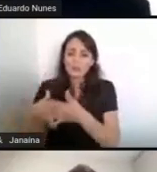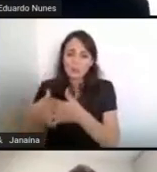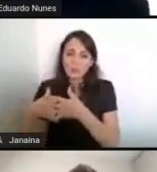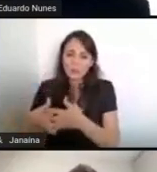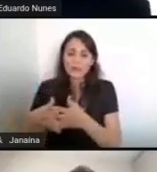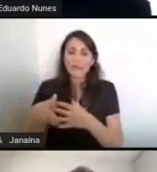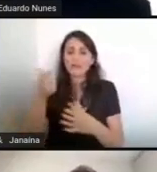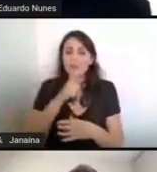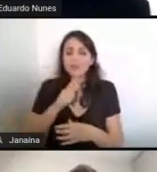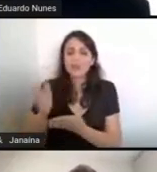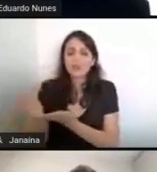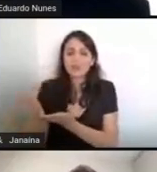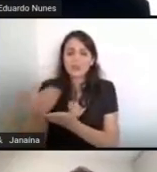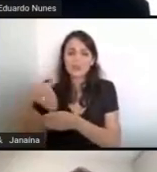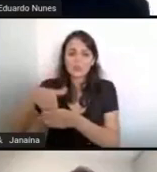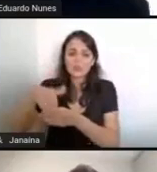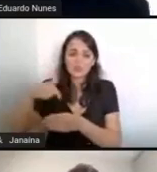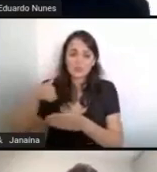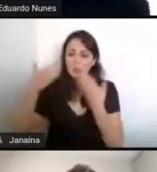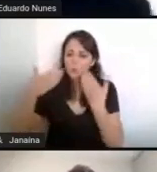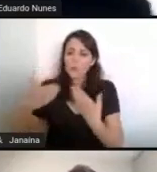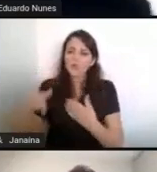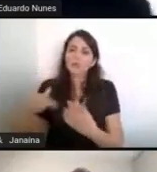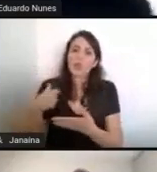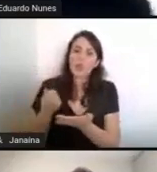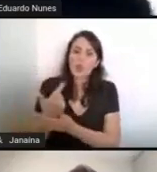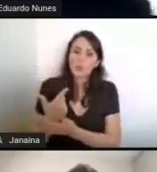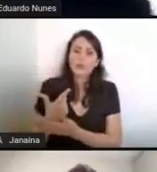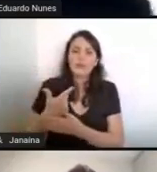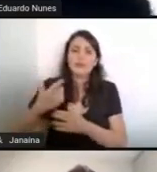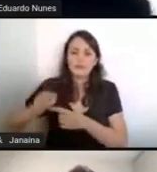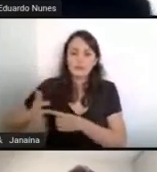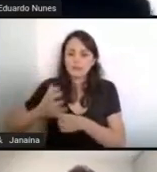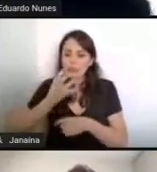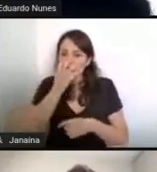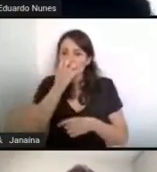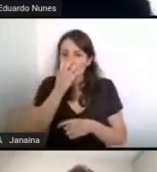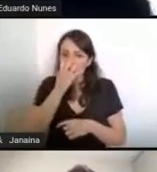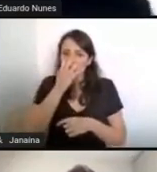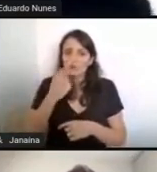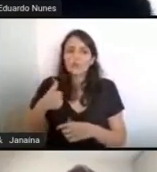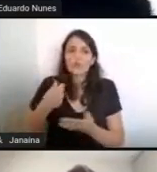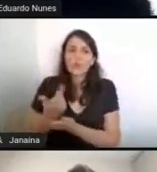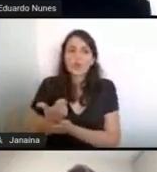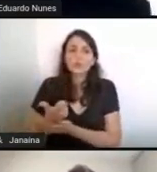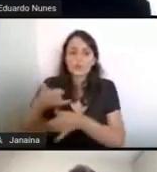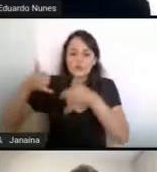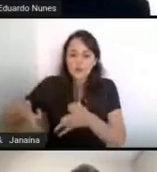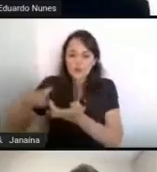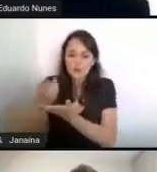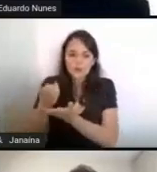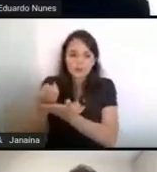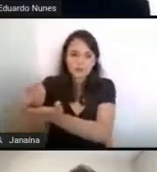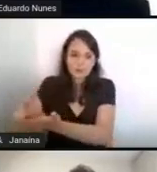voto, né, porque eu mostro o que eu estou colocando, eu mostro que eu comprei respirador, eu mostro que eu abri leito, versus políticas que salvariam